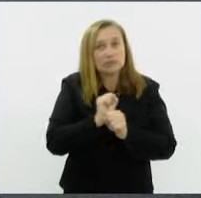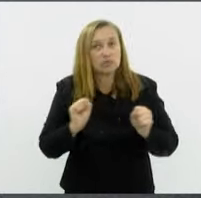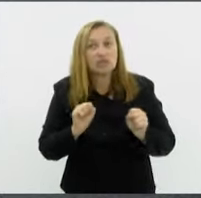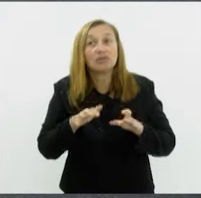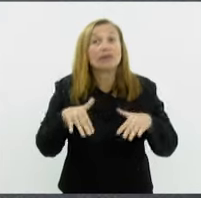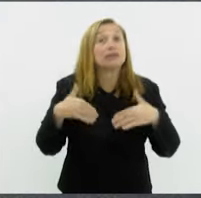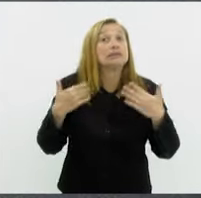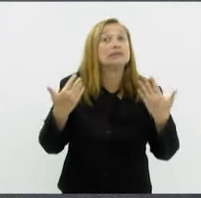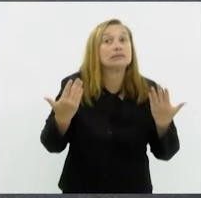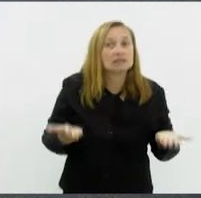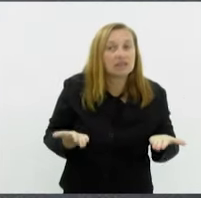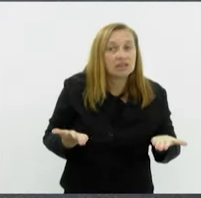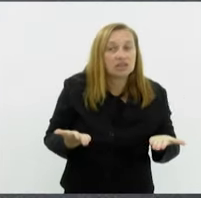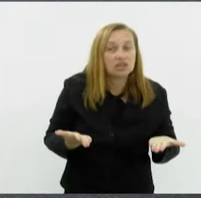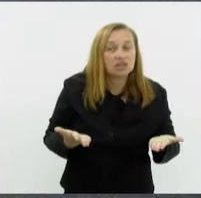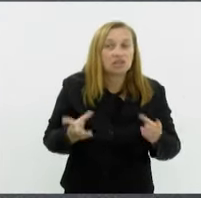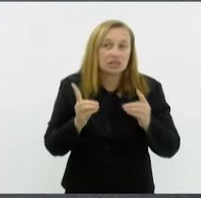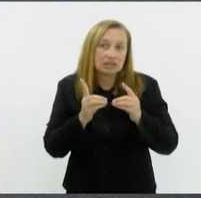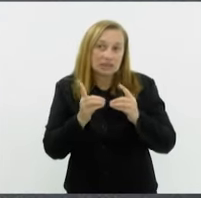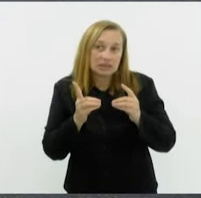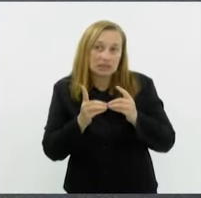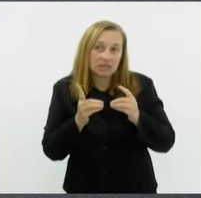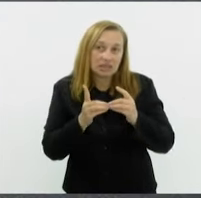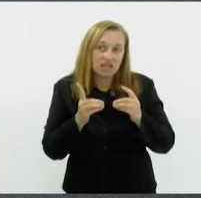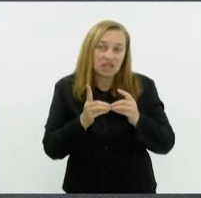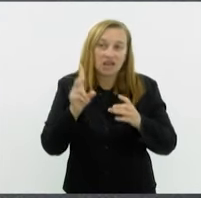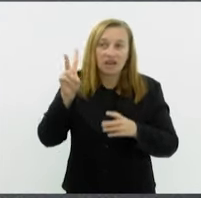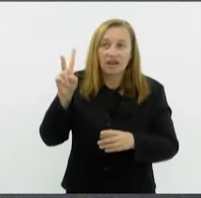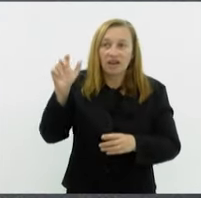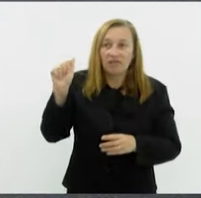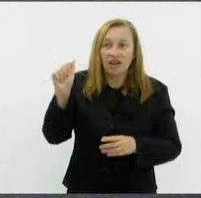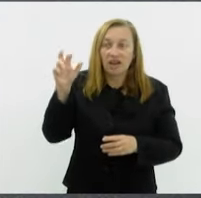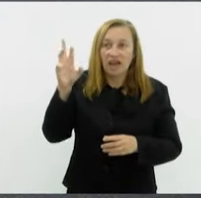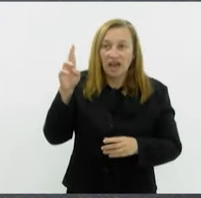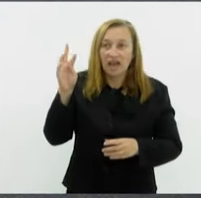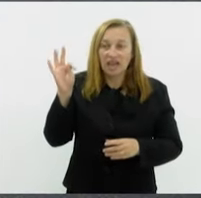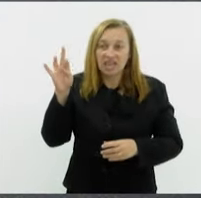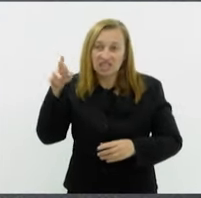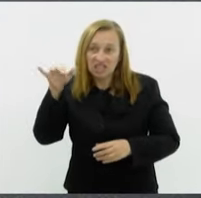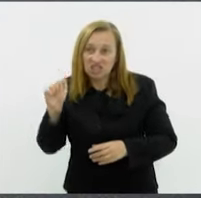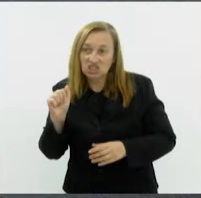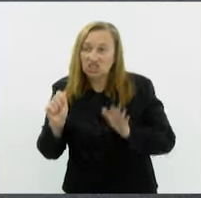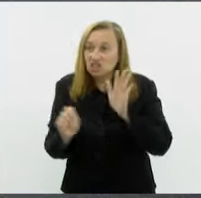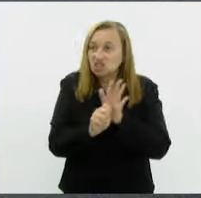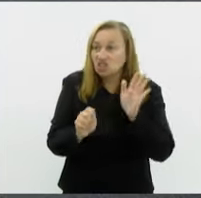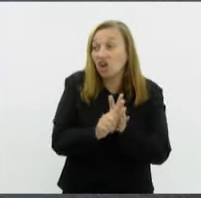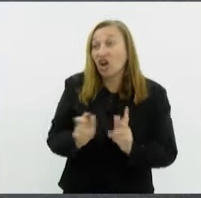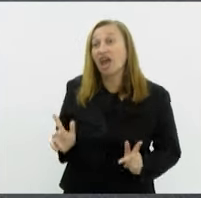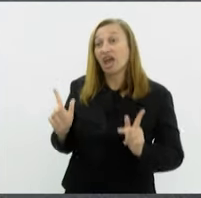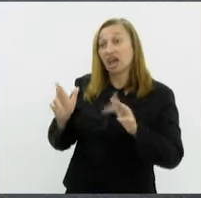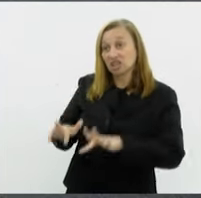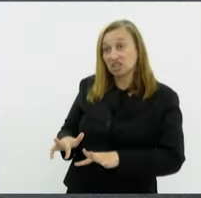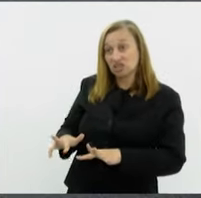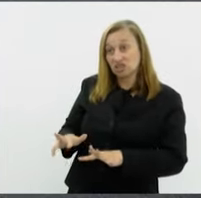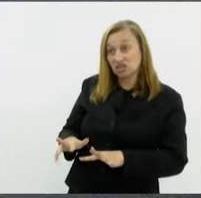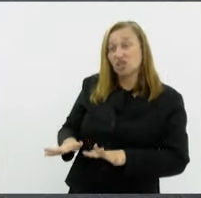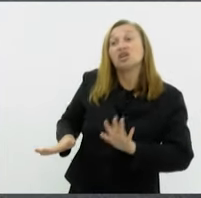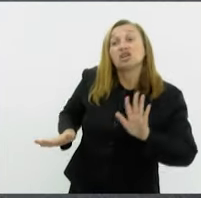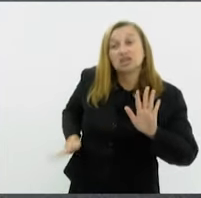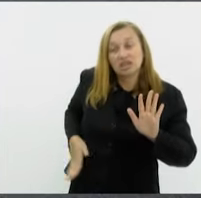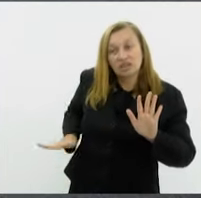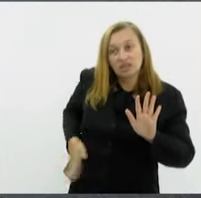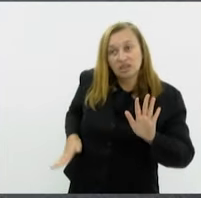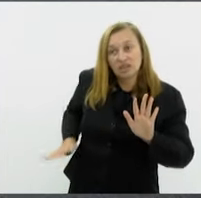Então, didaticamente, varejistas de drogas é completamente diferente de grandes traficantes de